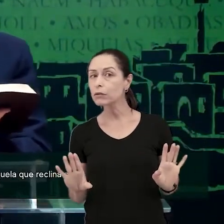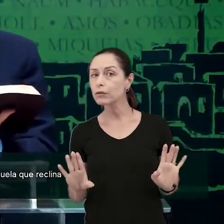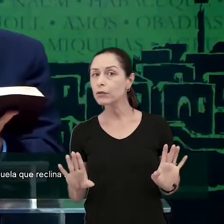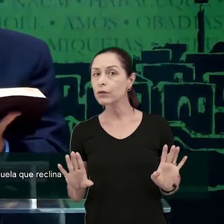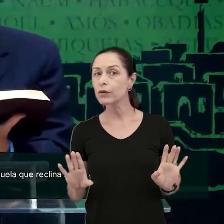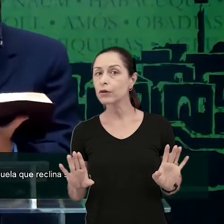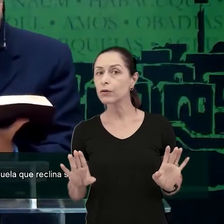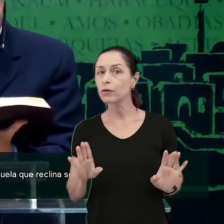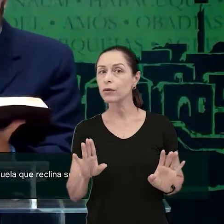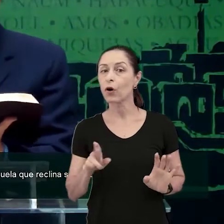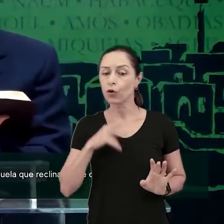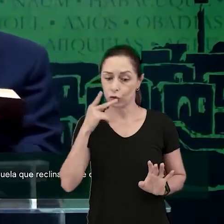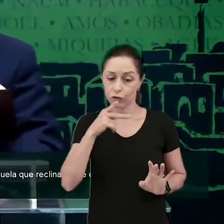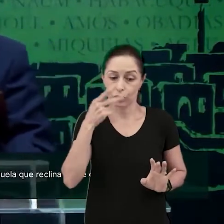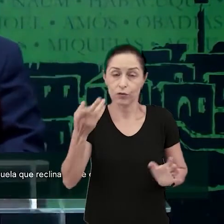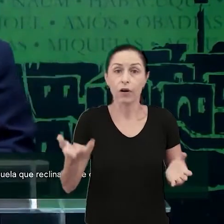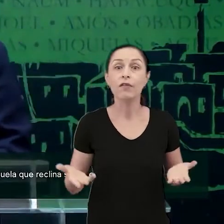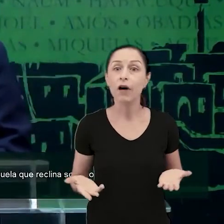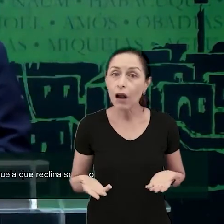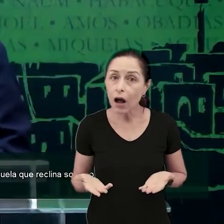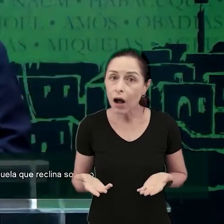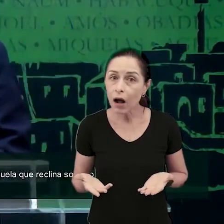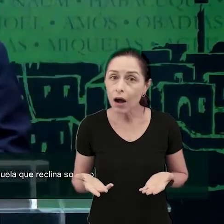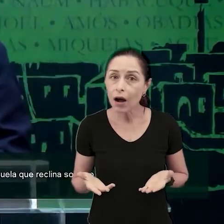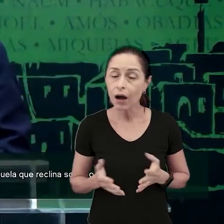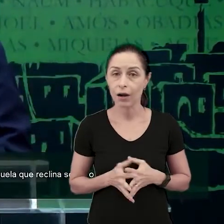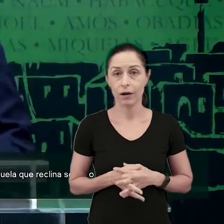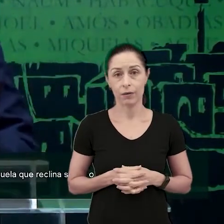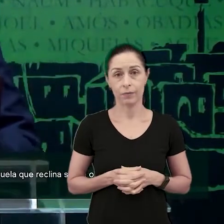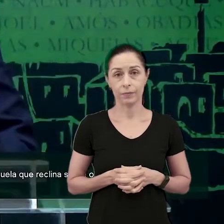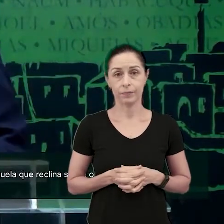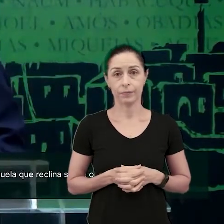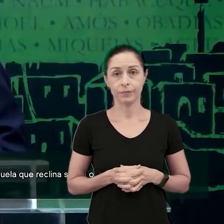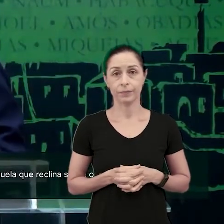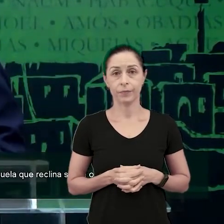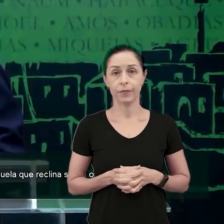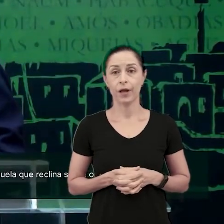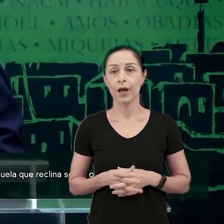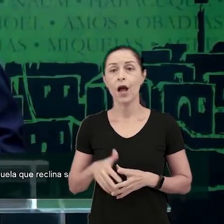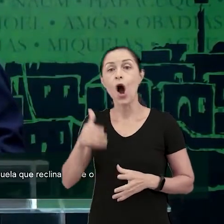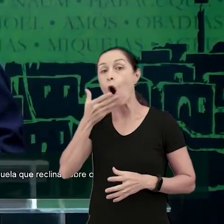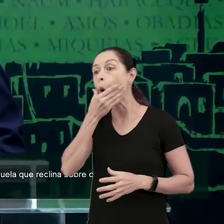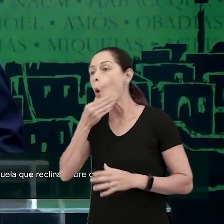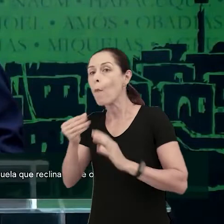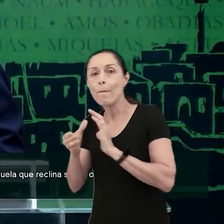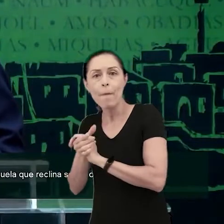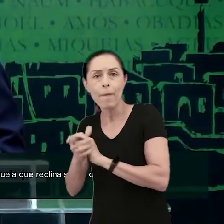tua boca a tua mulher. O marido pode confiar na esposa.